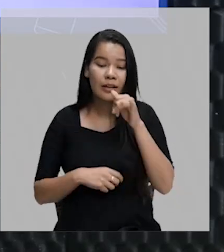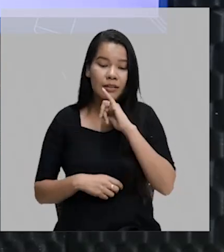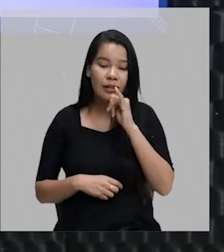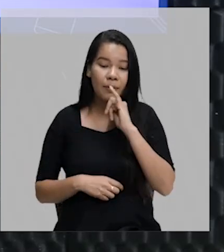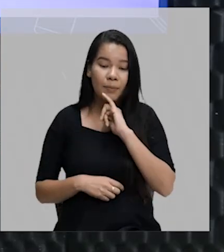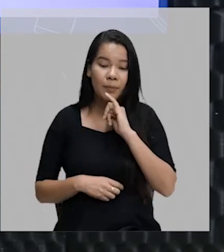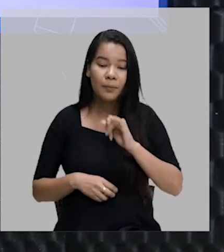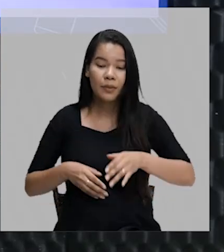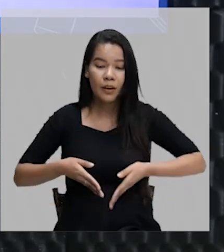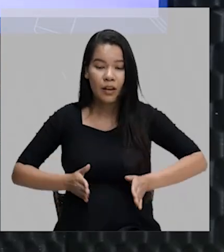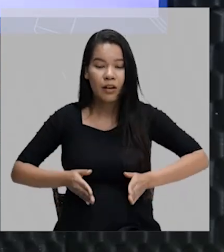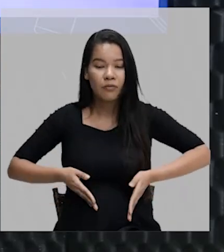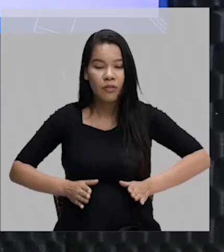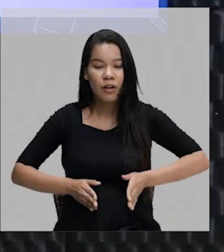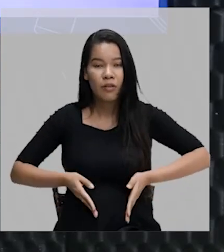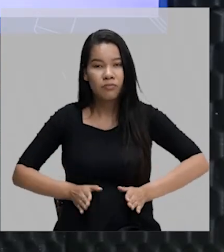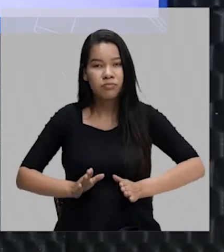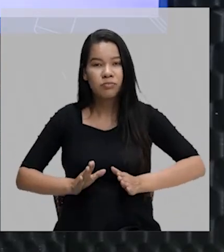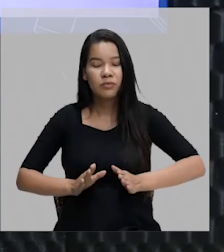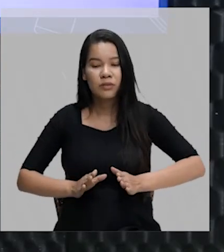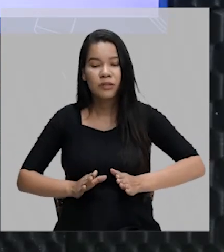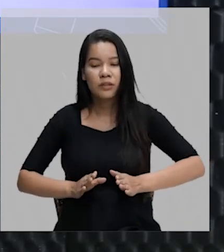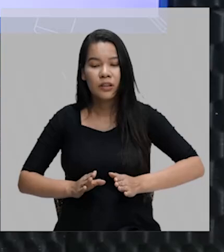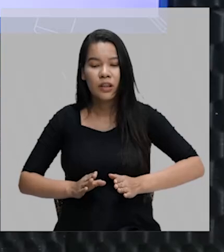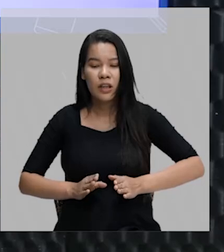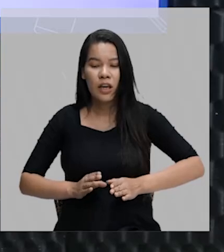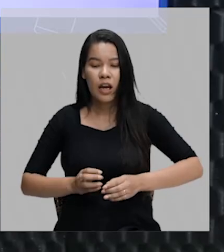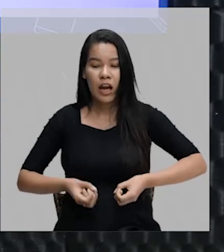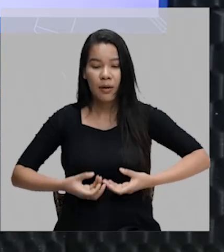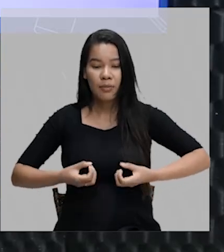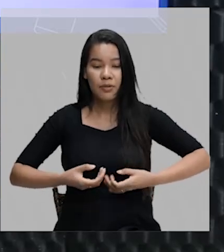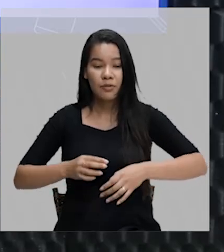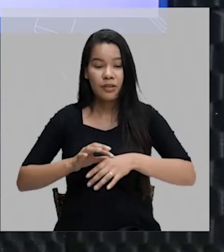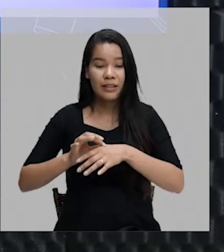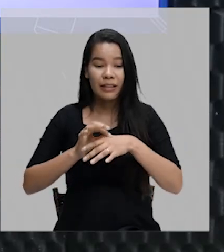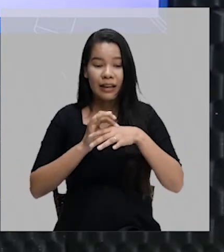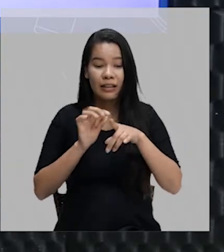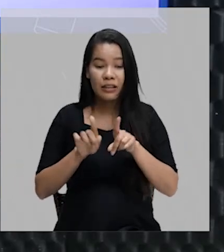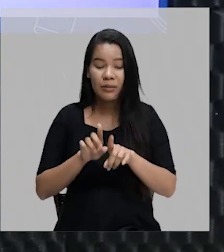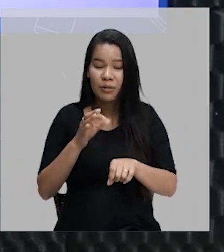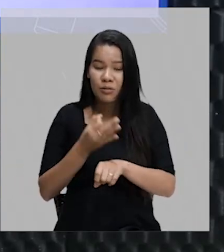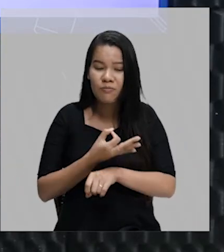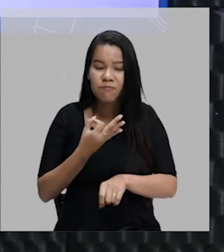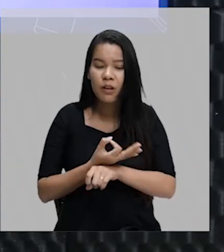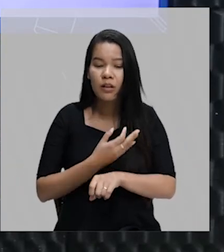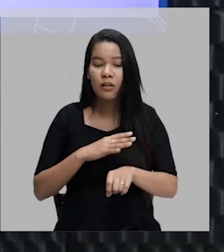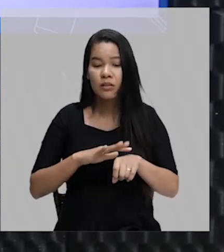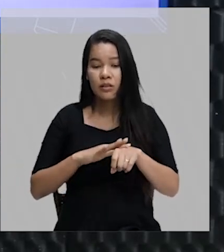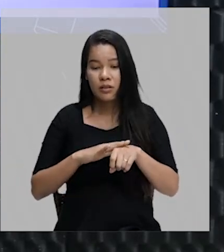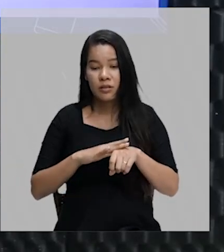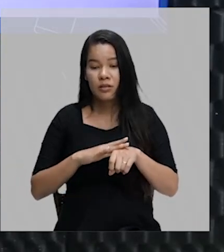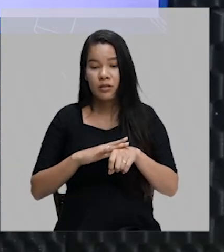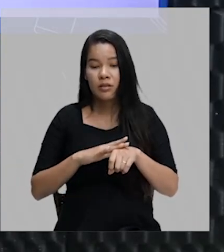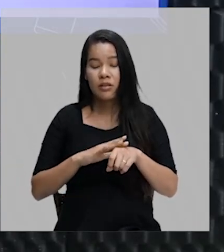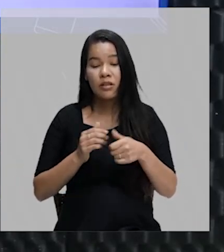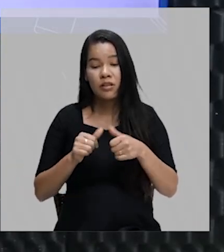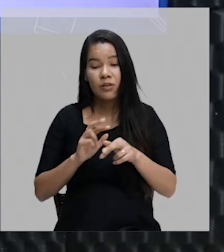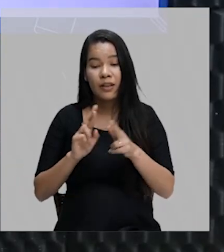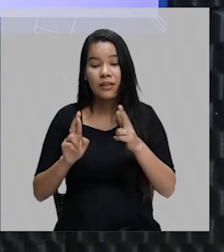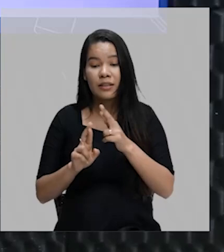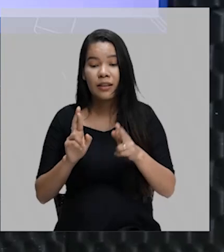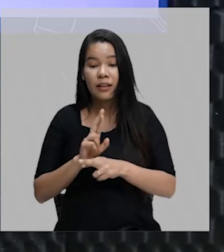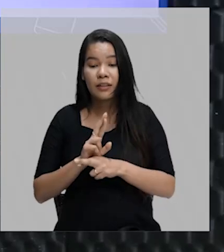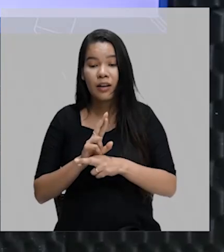a produção de carne e a resistência a doenças, são condicionadas por genes e dependem